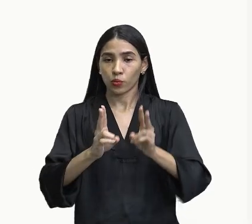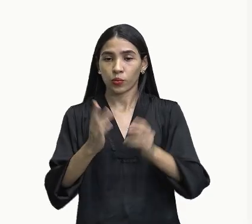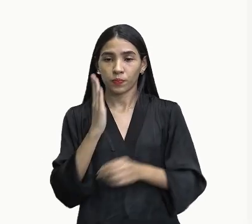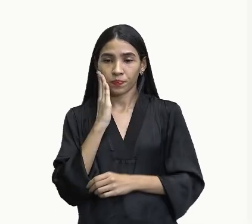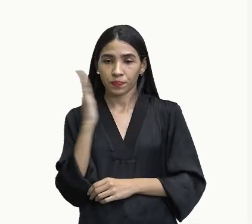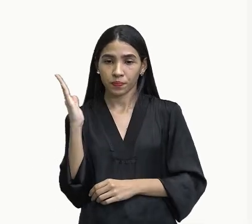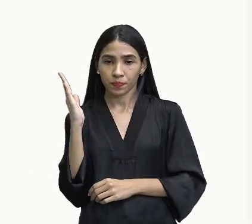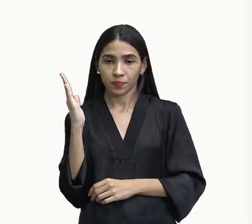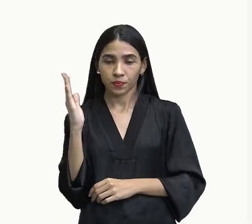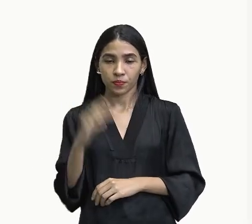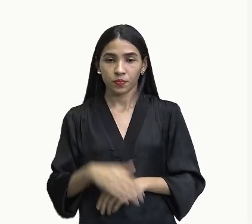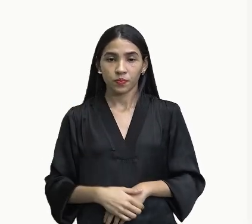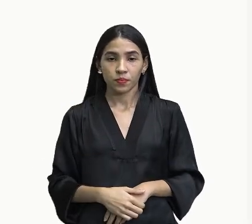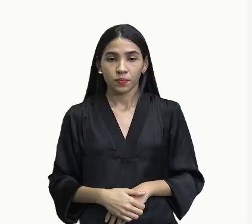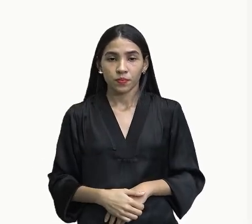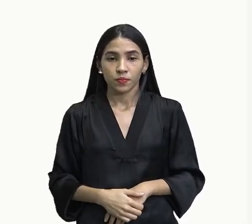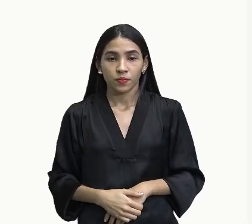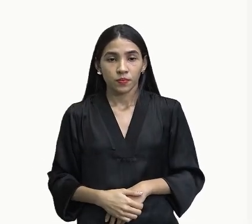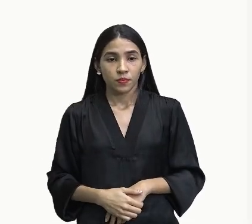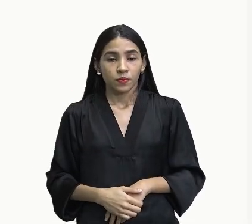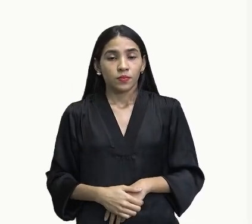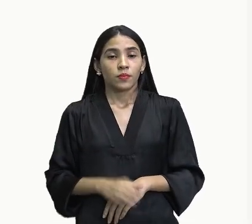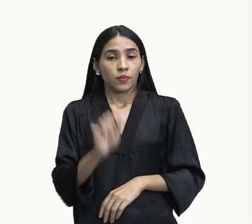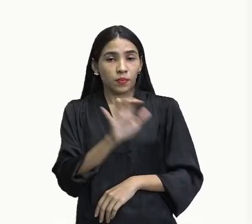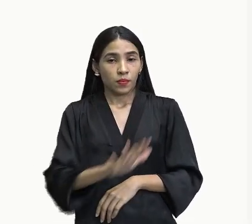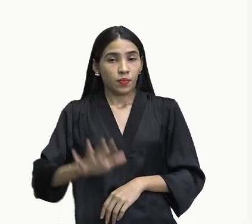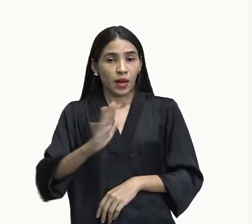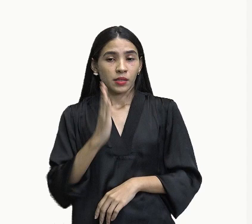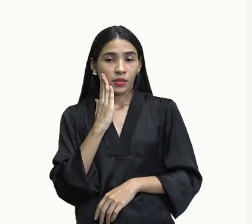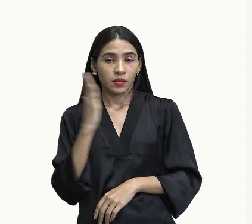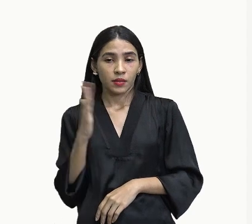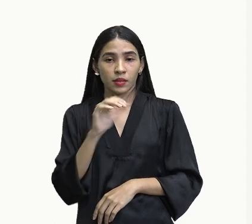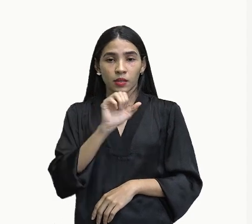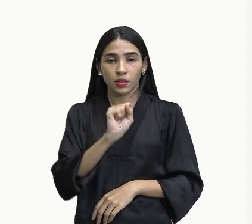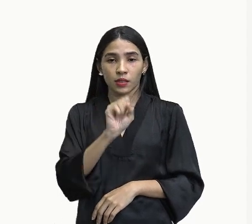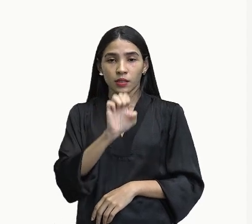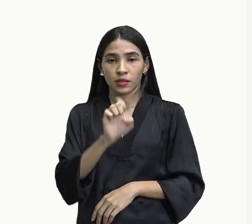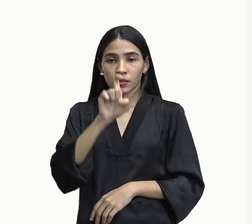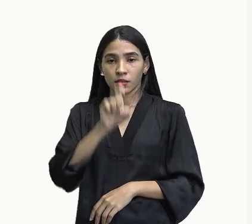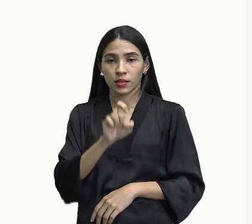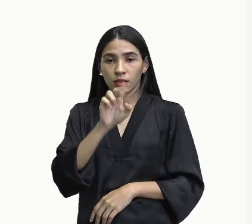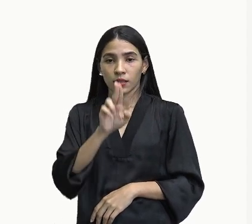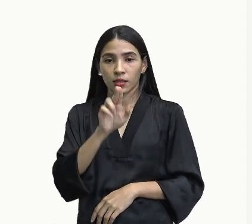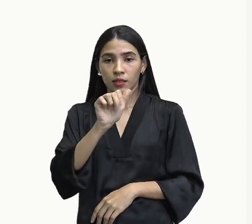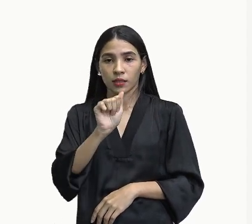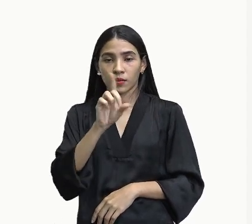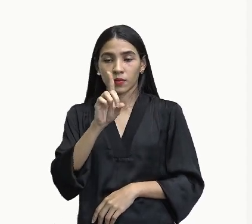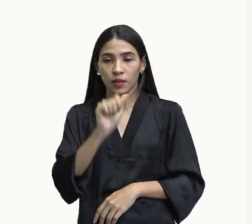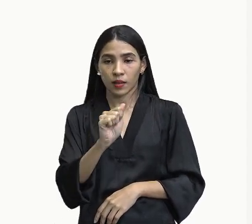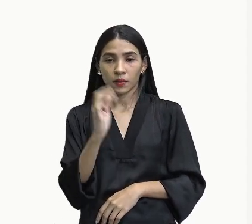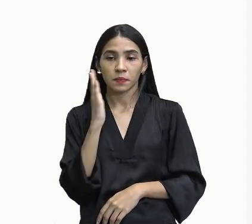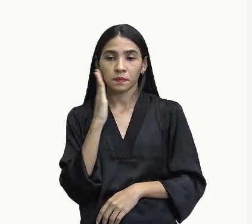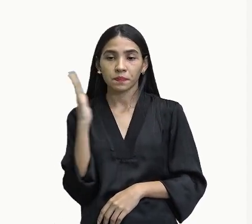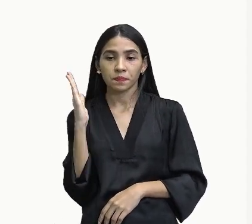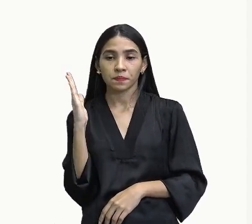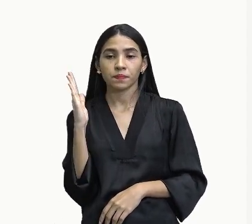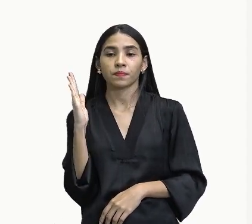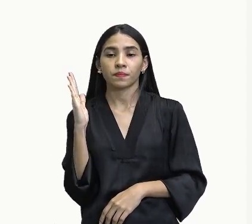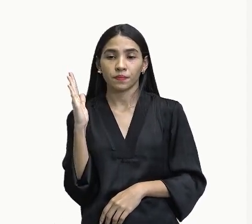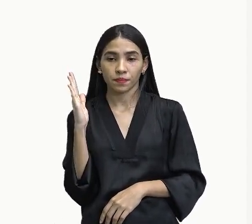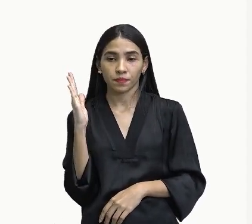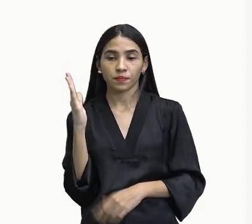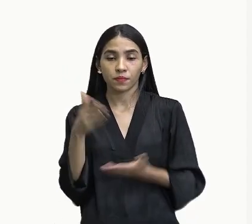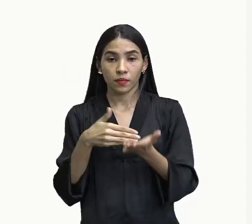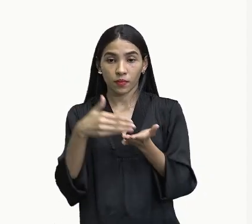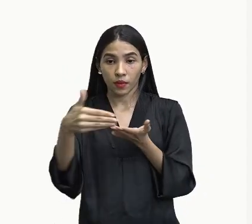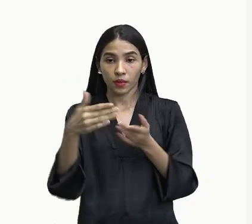à apresentação deles, nesse ciclo que eu falei para vocês, que é um ciclo de alternância, né, de gerações. Nós começamos